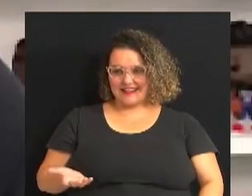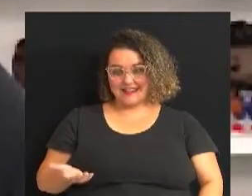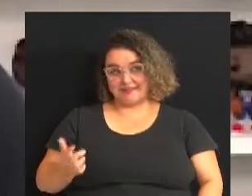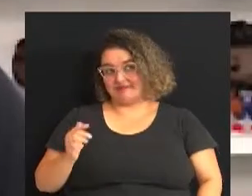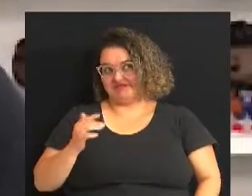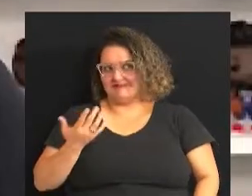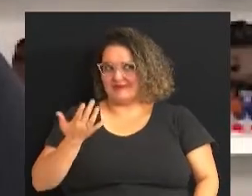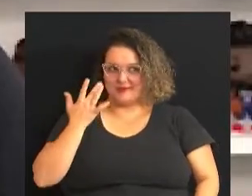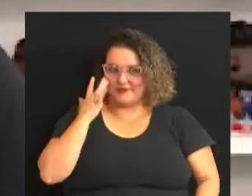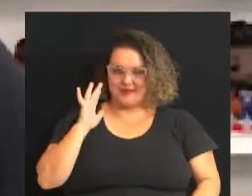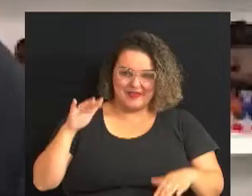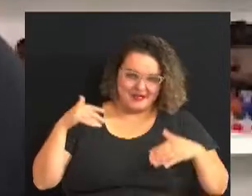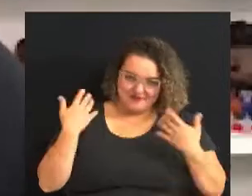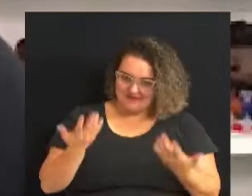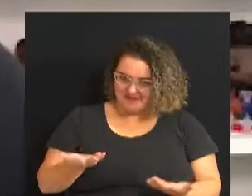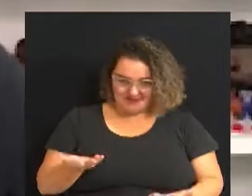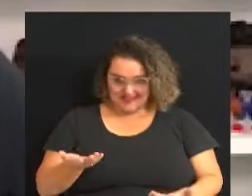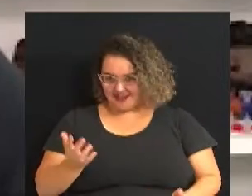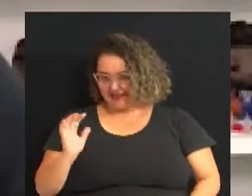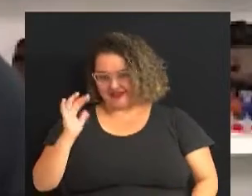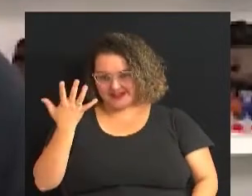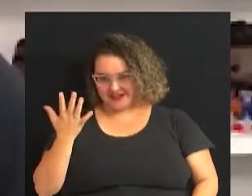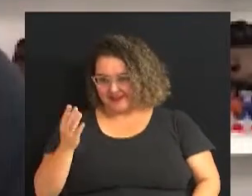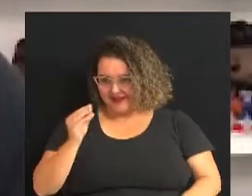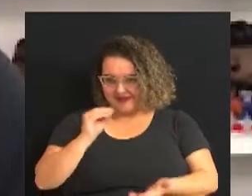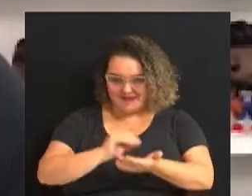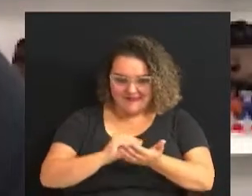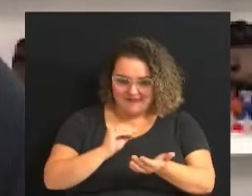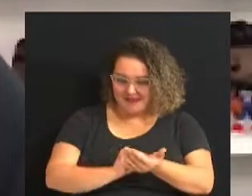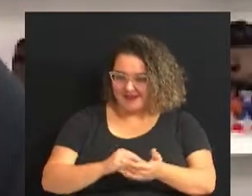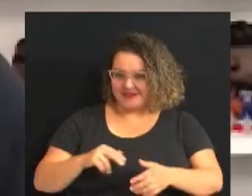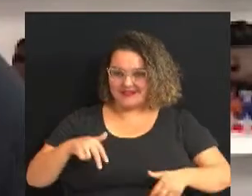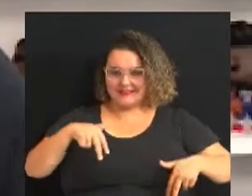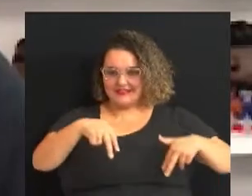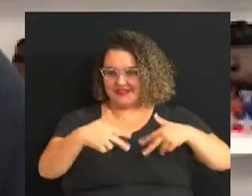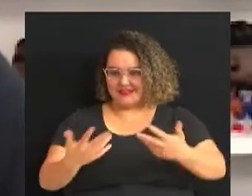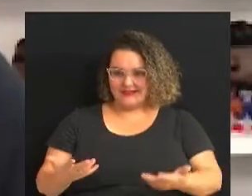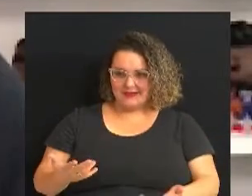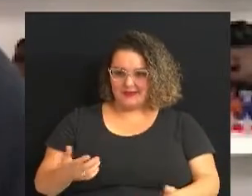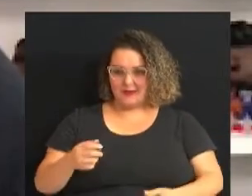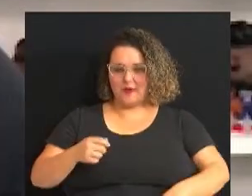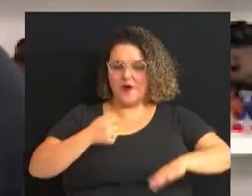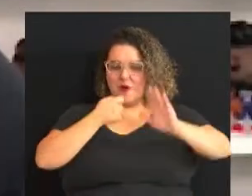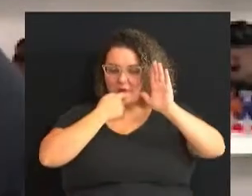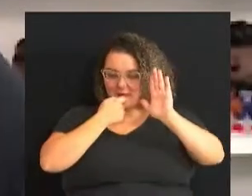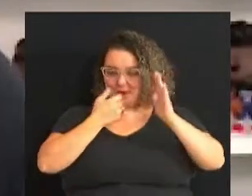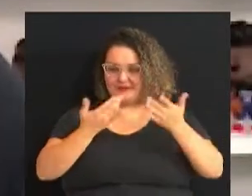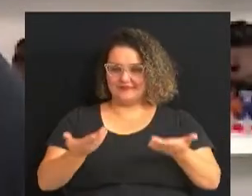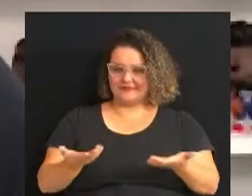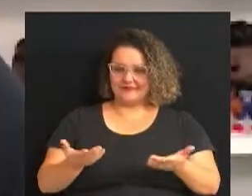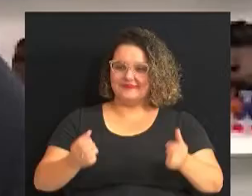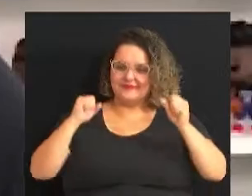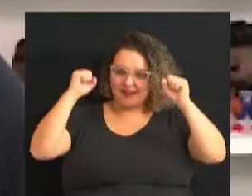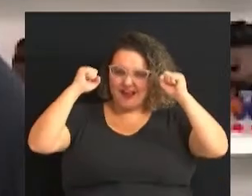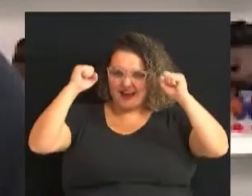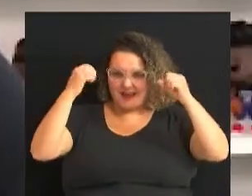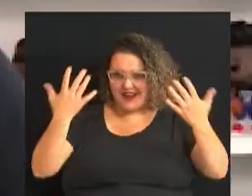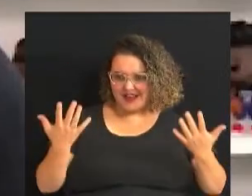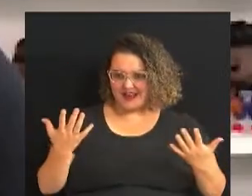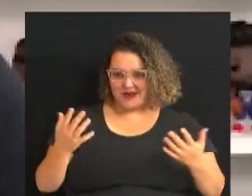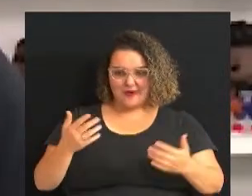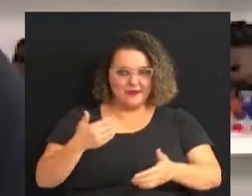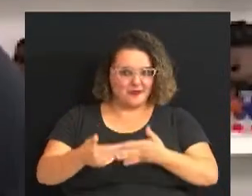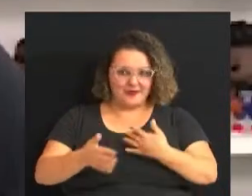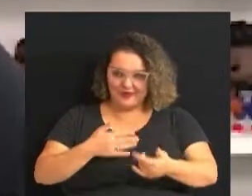conta dos desfalques, por conta do pênalti perdido aqui na Arena Itaquera, mas tem que comemorar, acho que qualquer vitória nesse